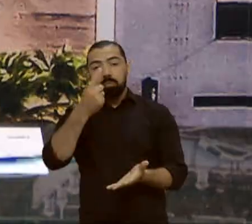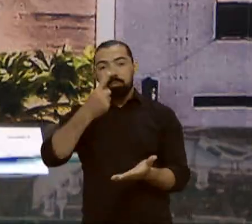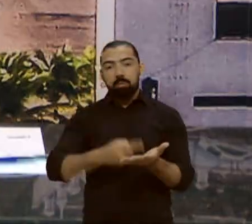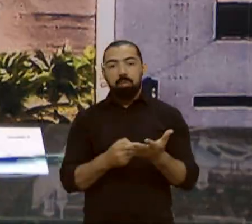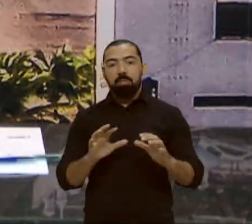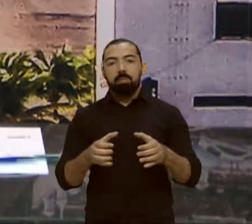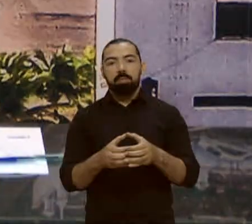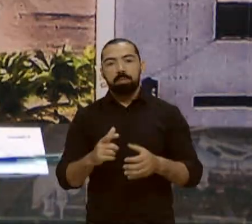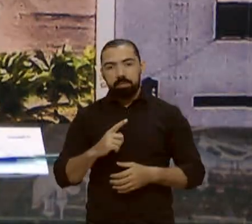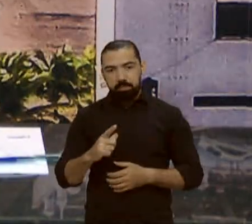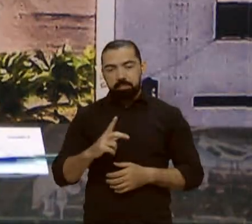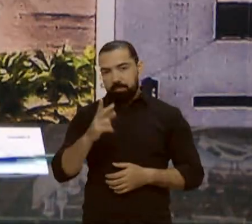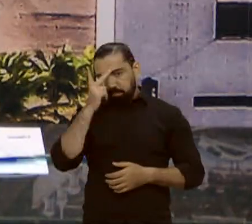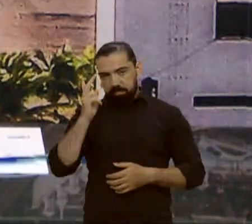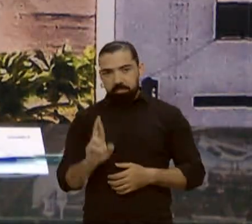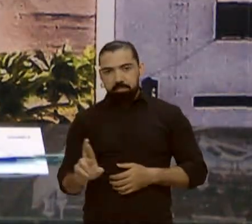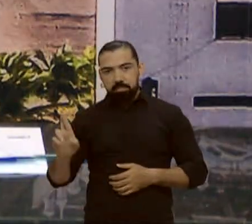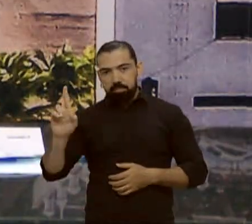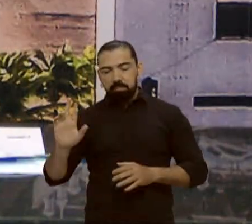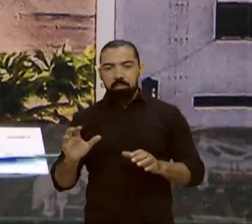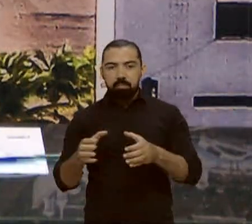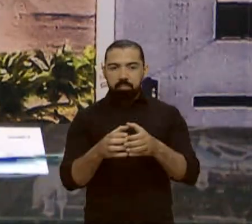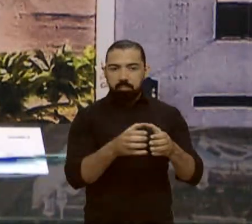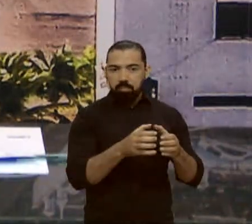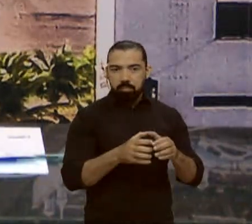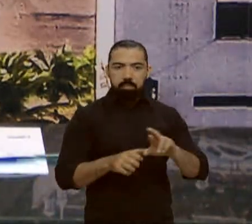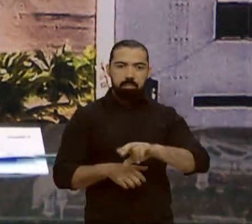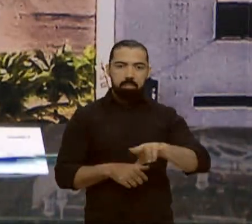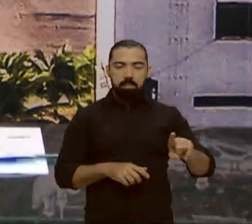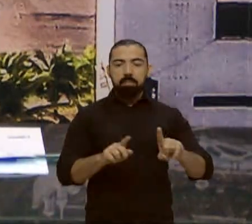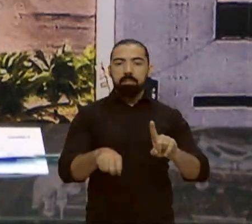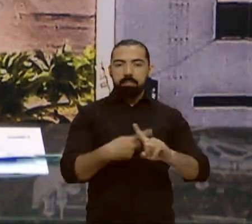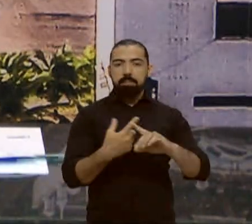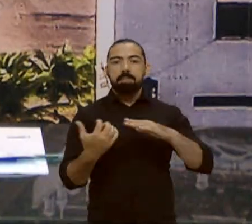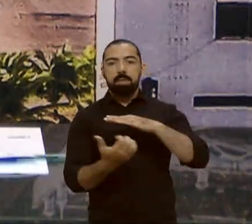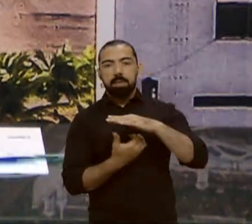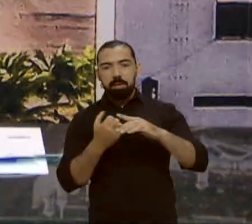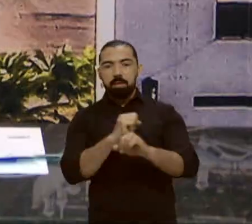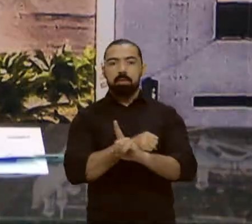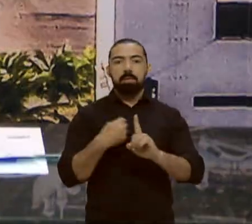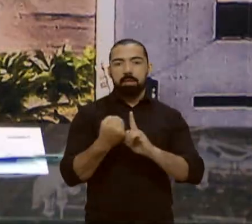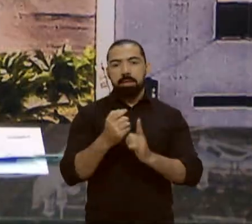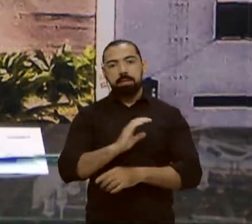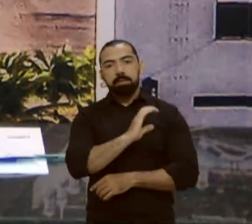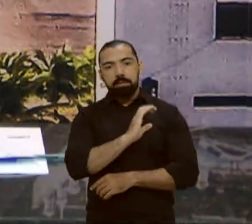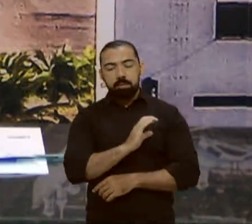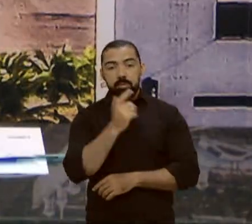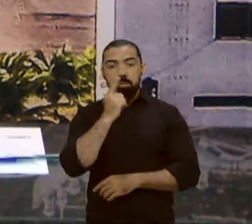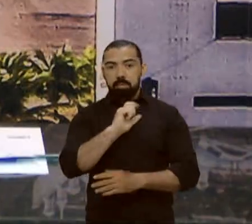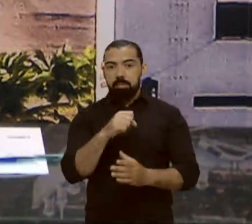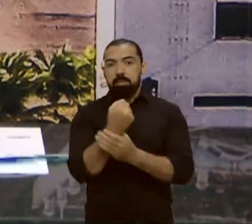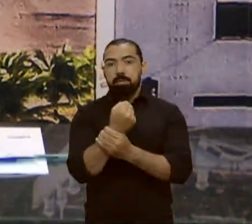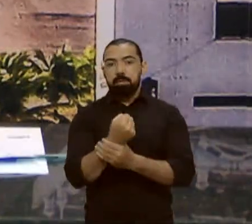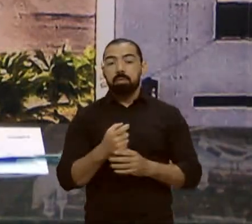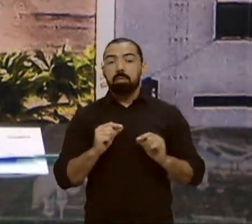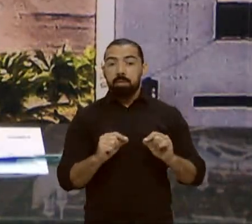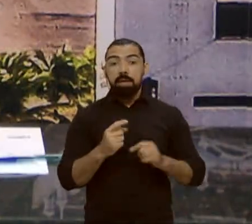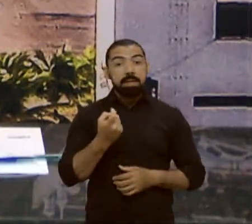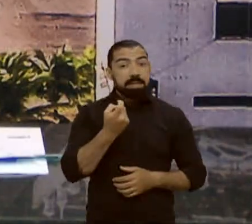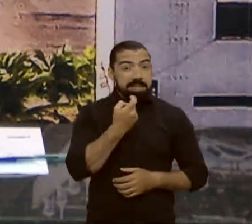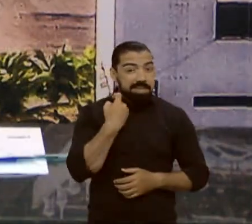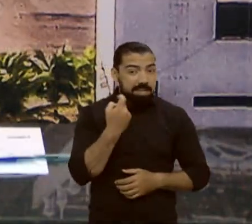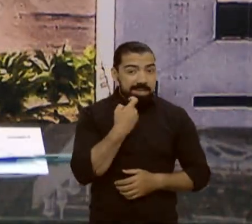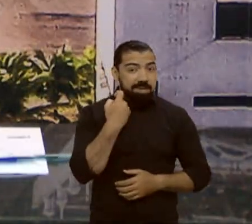coletivo. Autoridades, órgãos regulatórios, empresas, sociedade civil, para garantir que a Black Friday